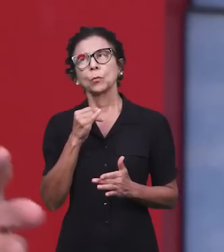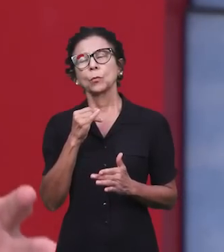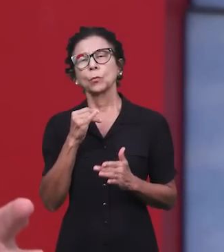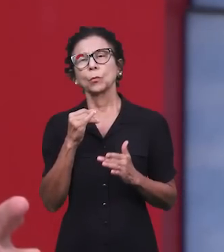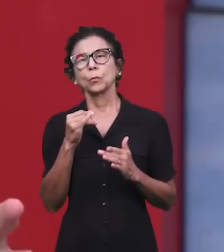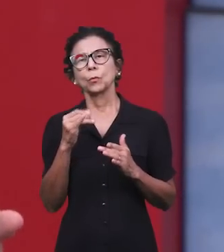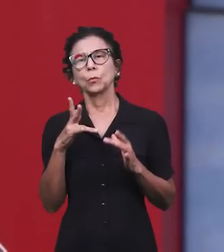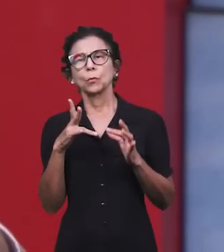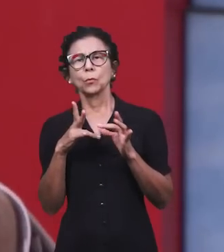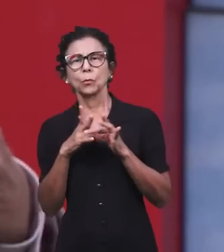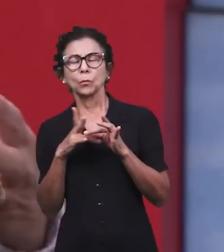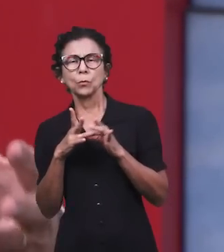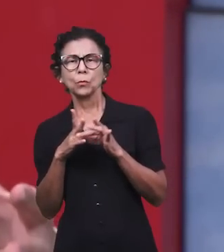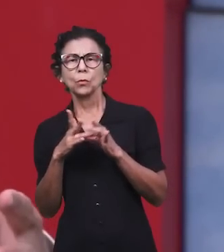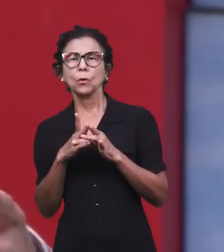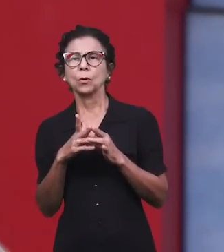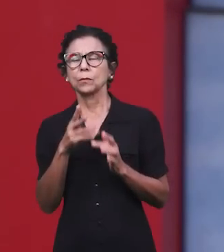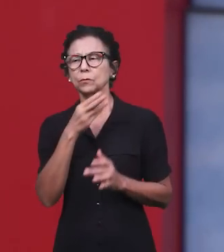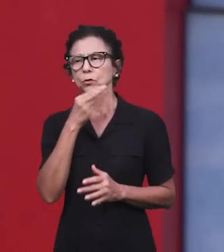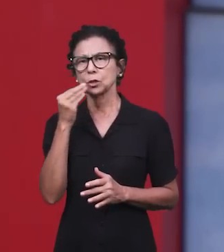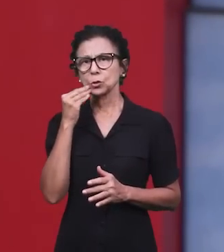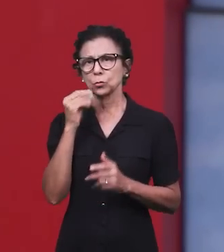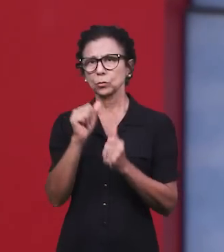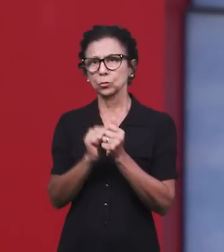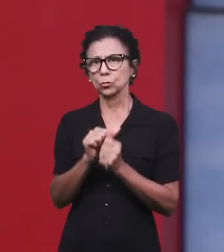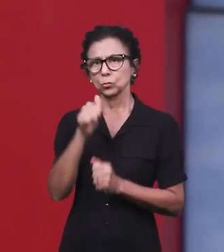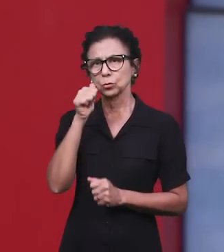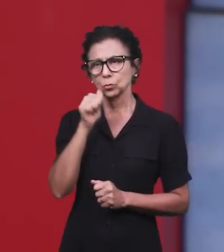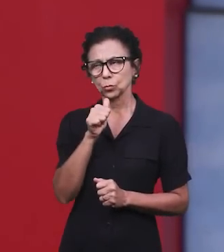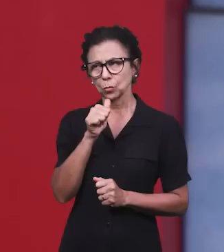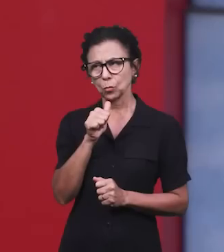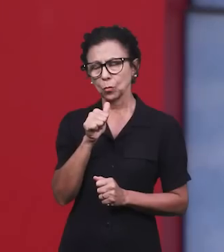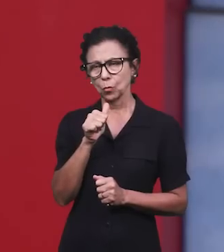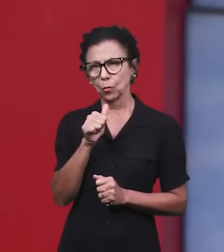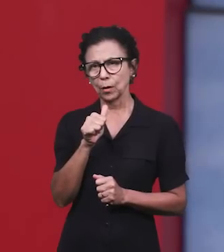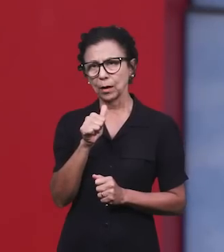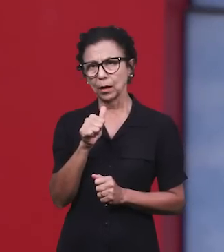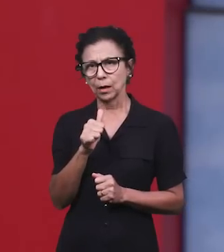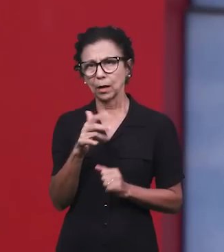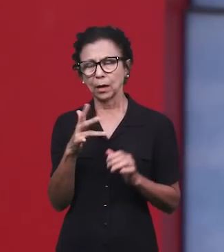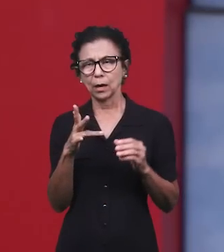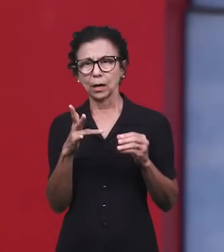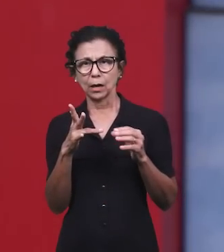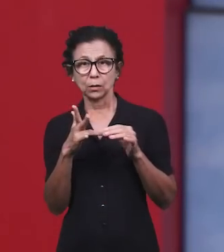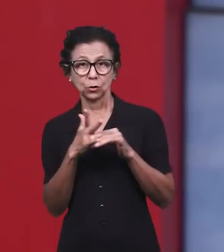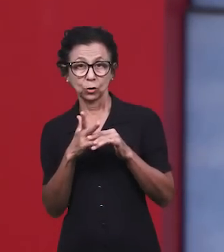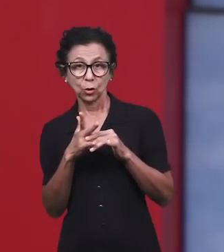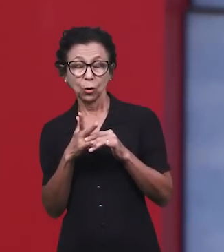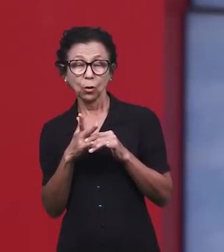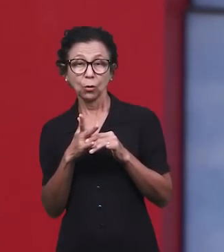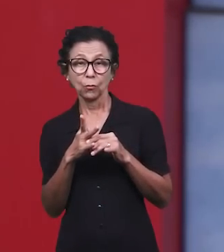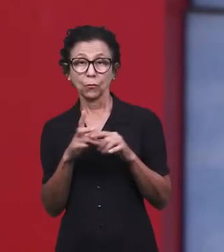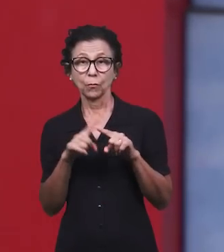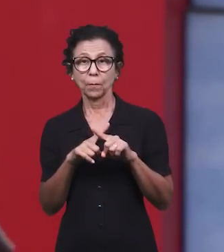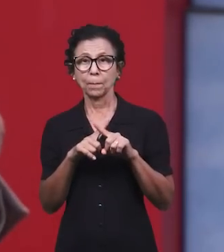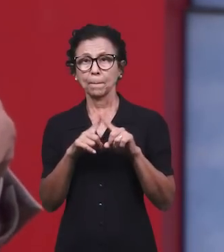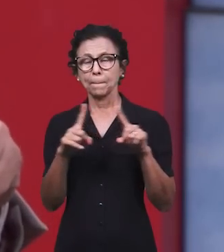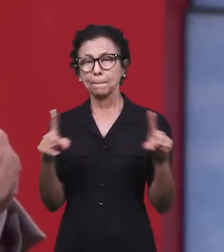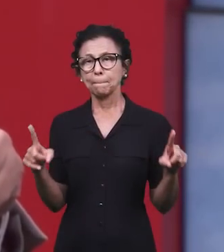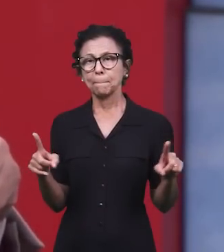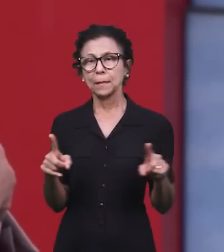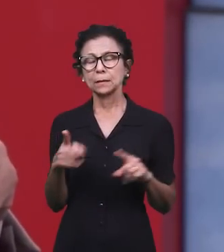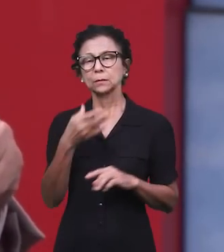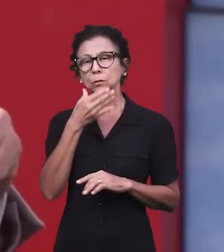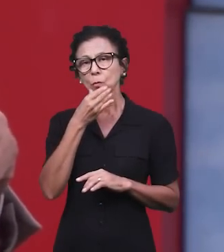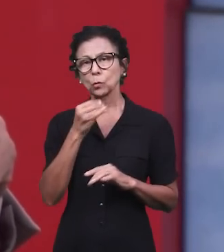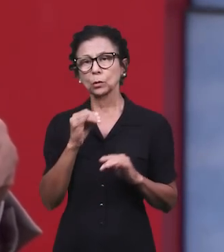ela está feliz, está com a presença. Mas quando o noivo é tirado, quando o noivo se retira, ela